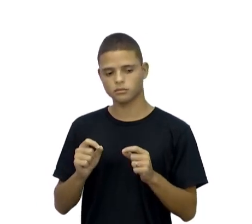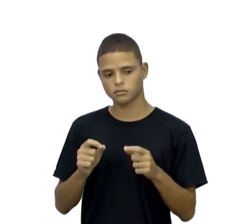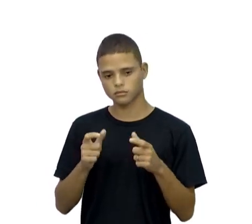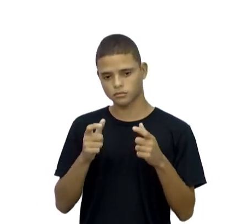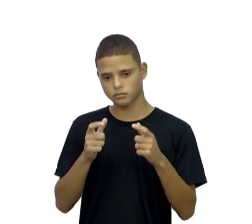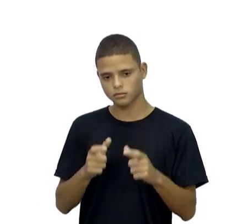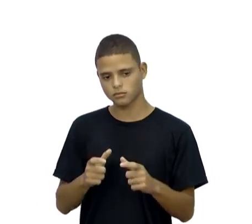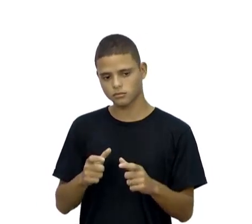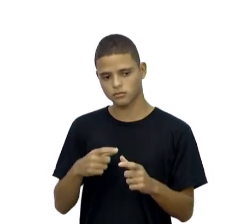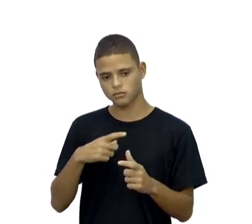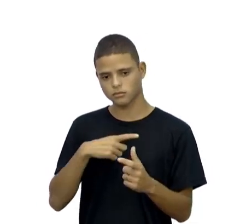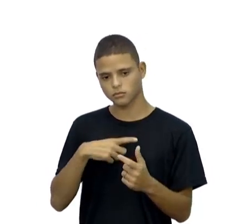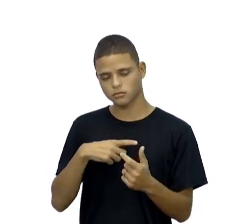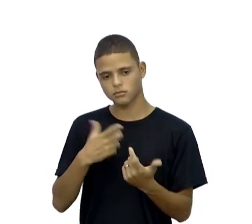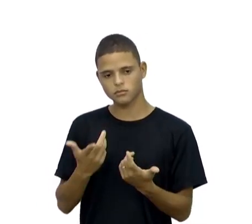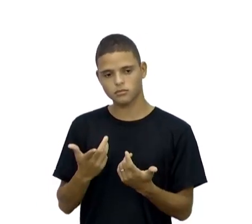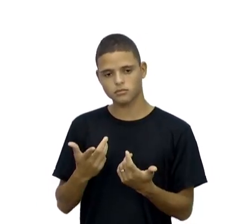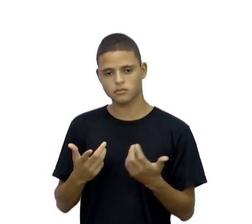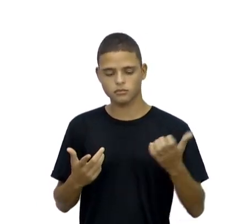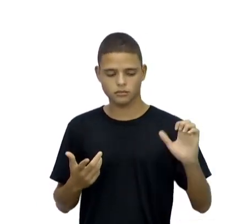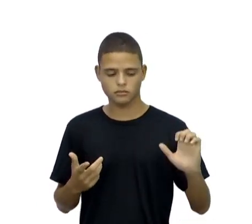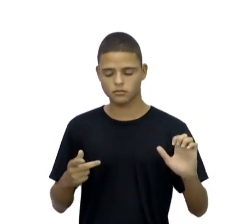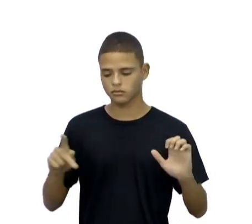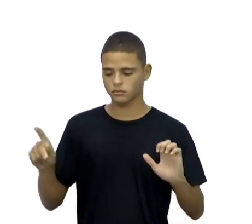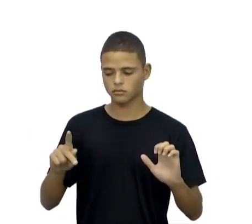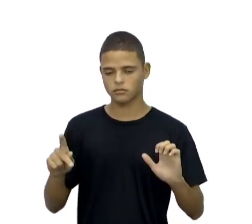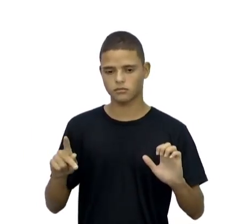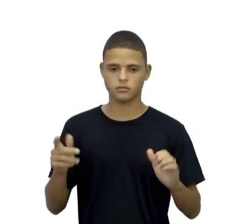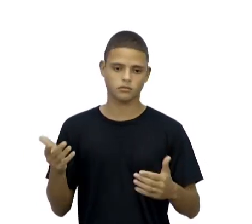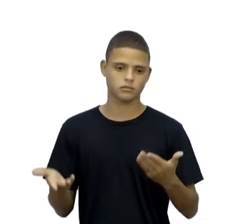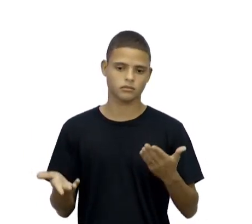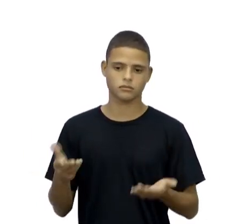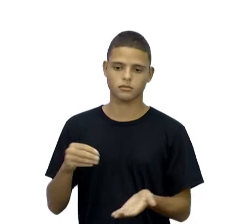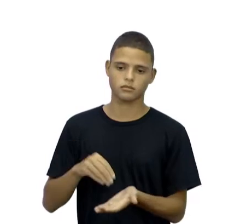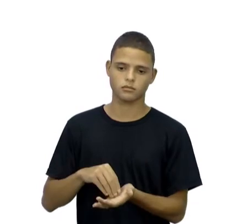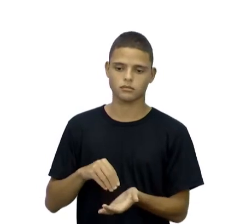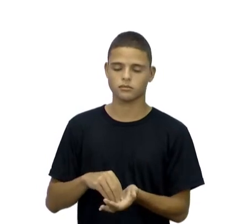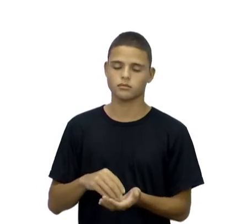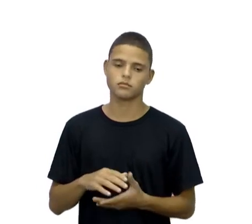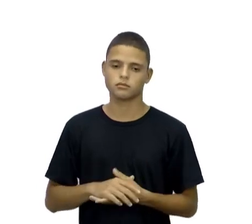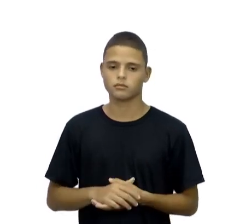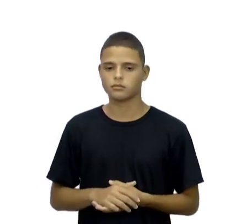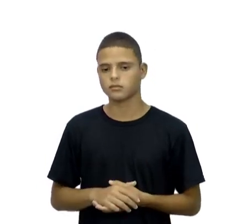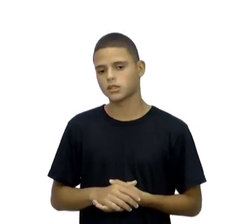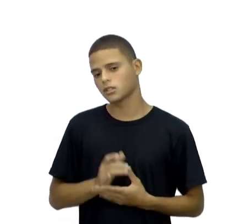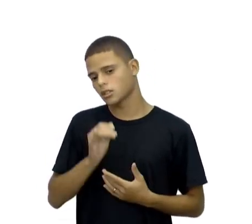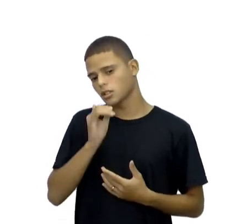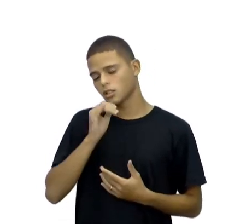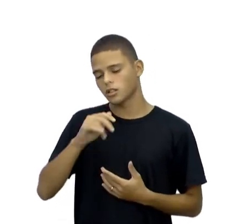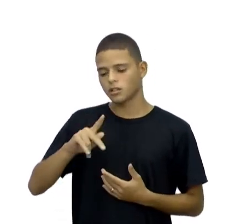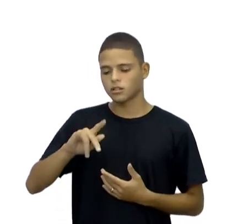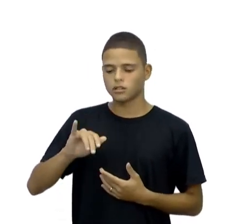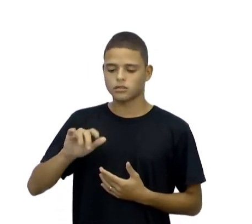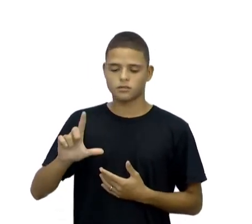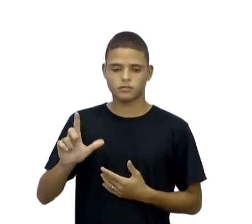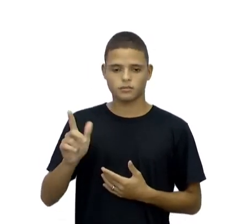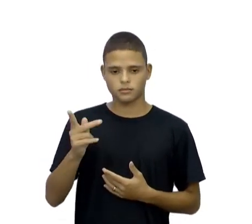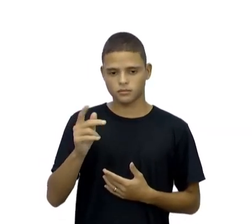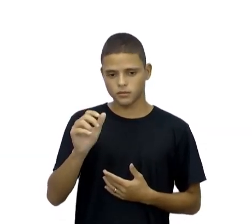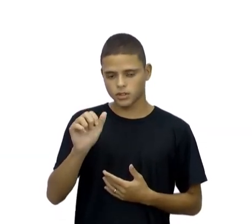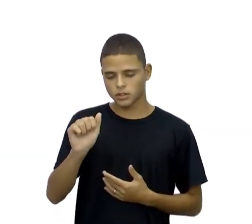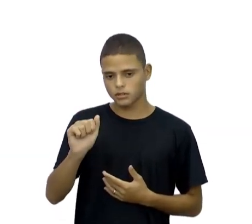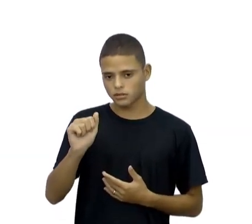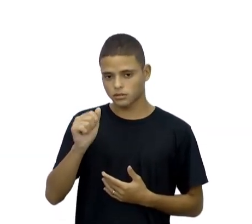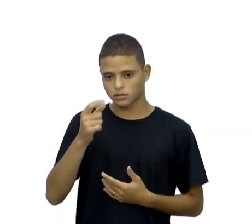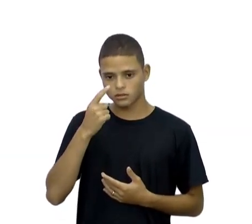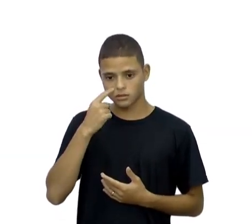onde tem elétrons e prótons desequilibrados, em quantidades diferentes. Então, na pilha, quando você... Deixa eu apagar aqui de novo e fazer